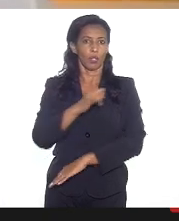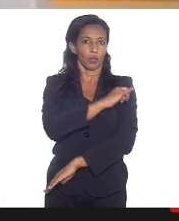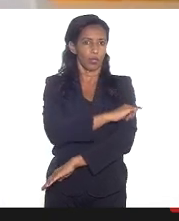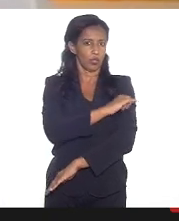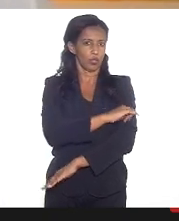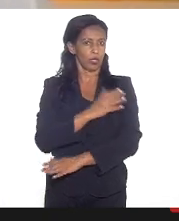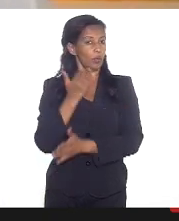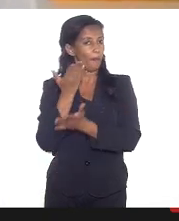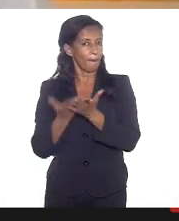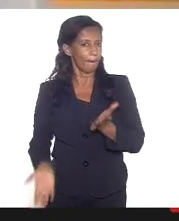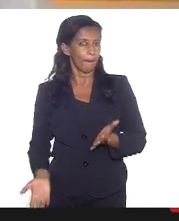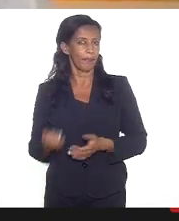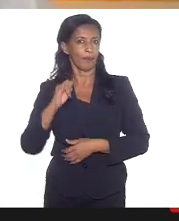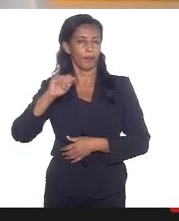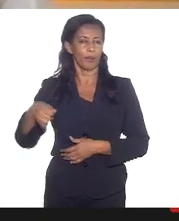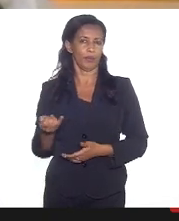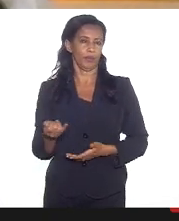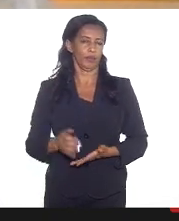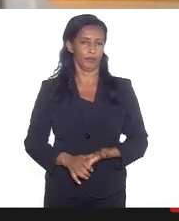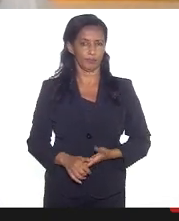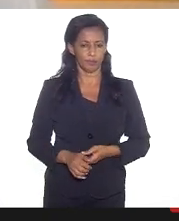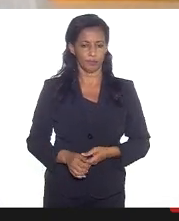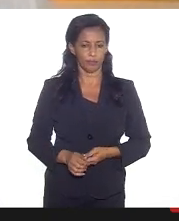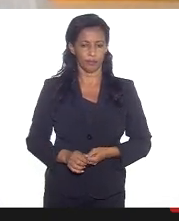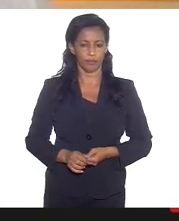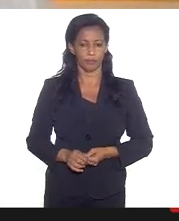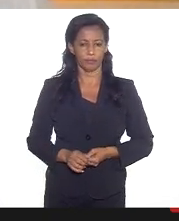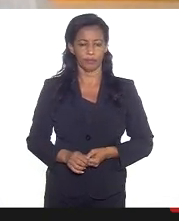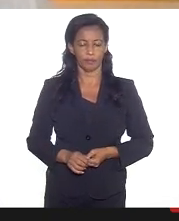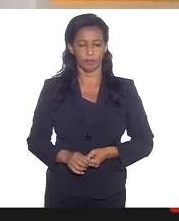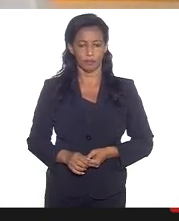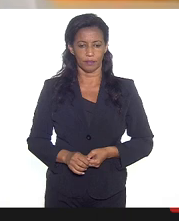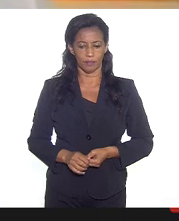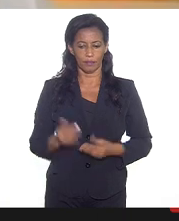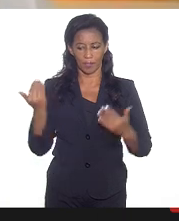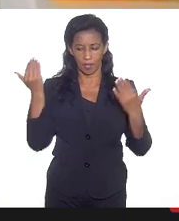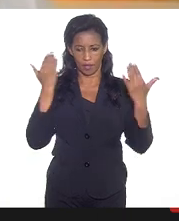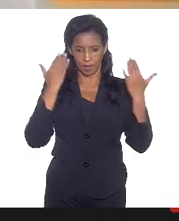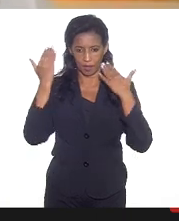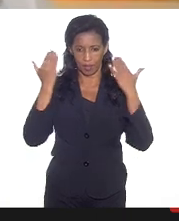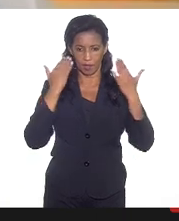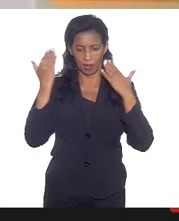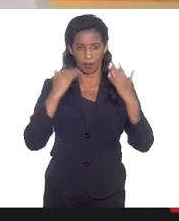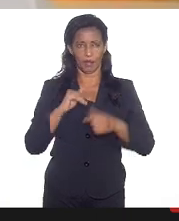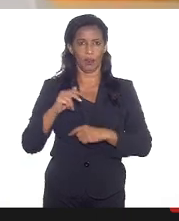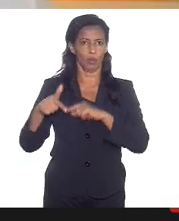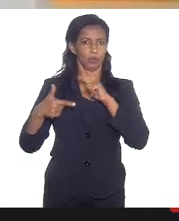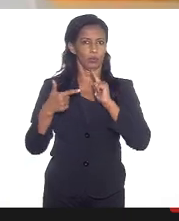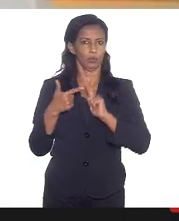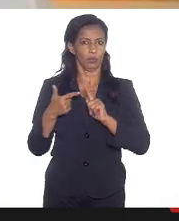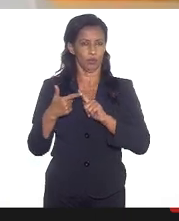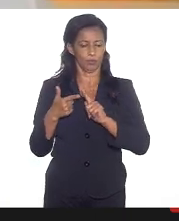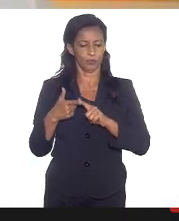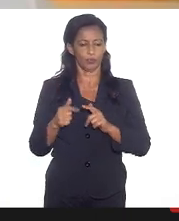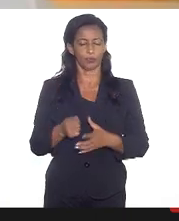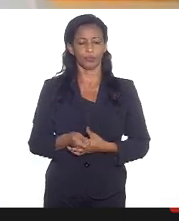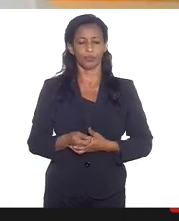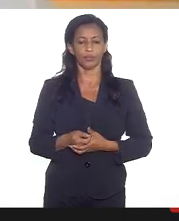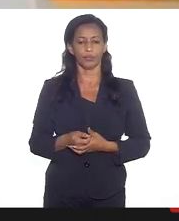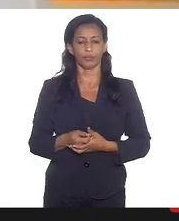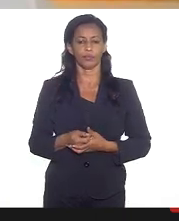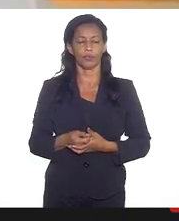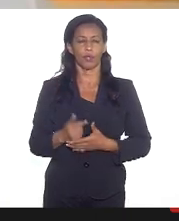não perca oportunidade. Em relação ao segundo, como os investimentos em pesquisa